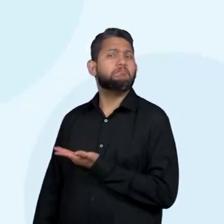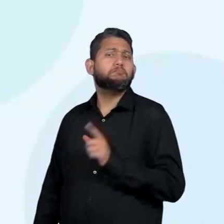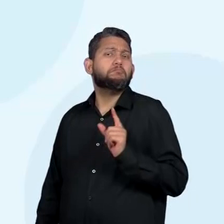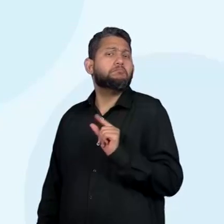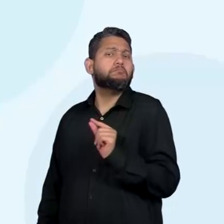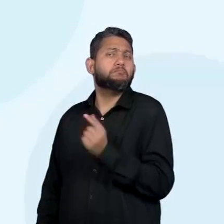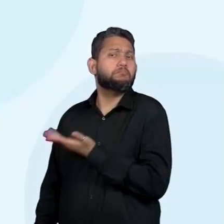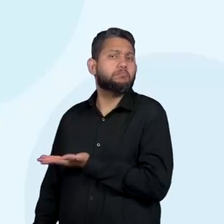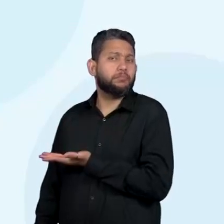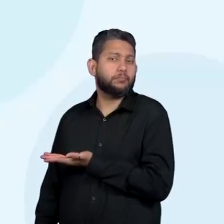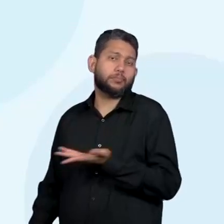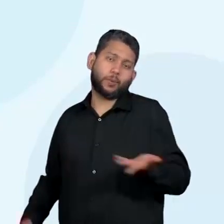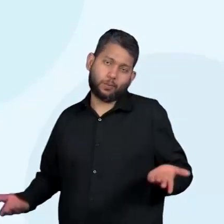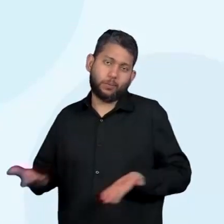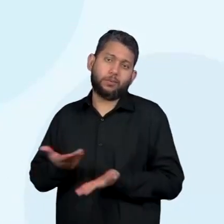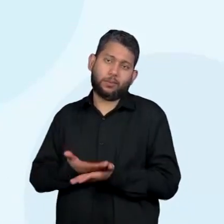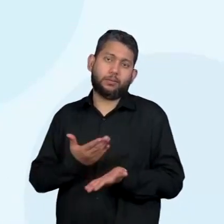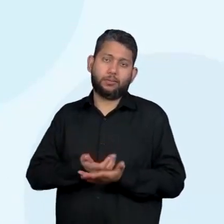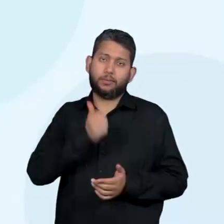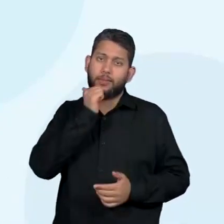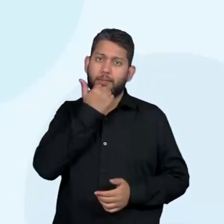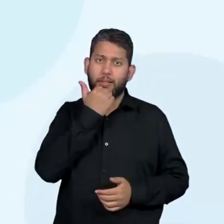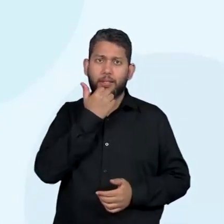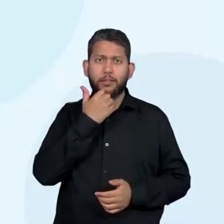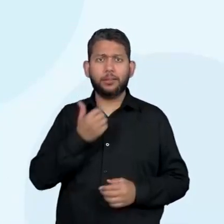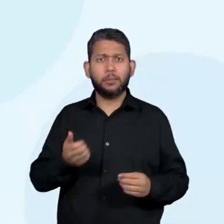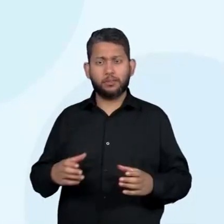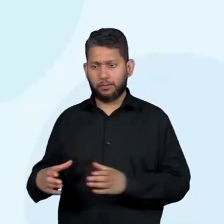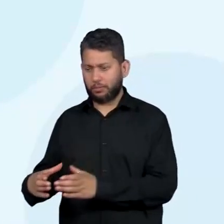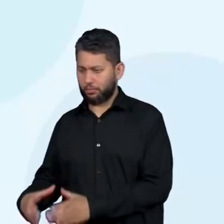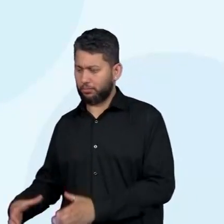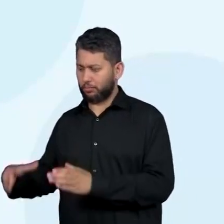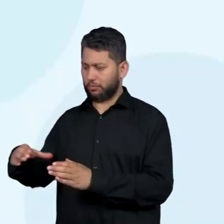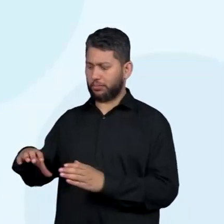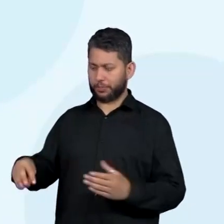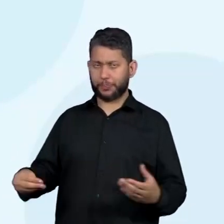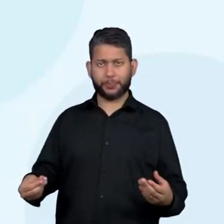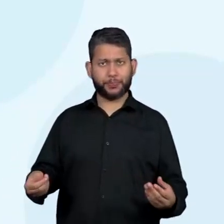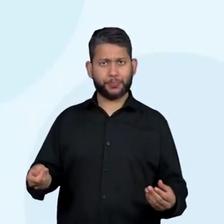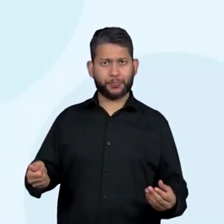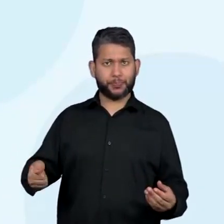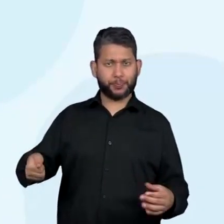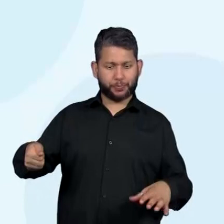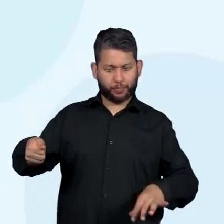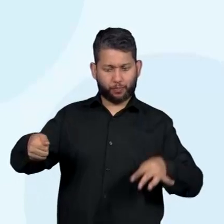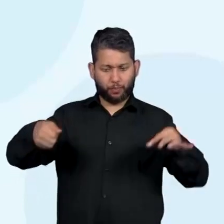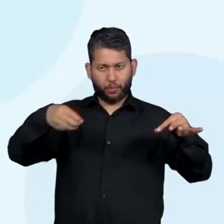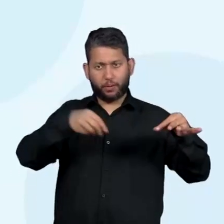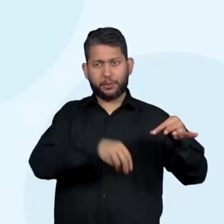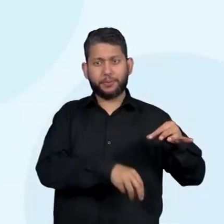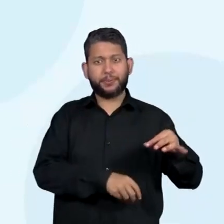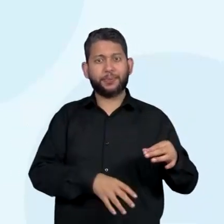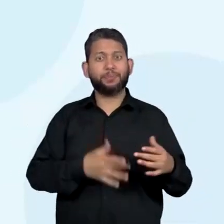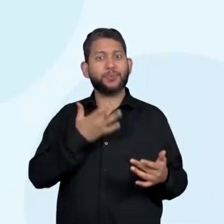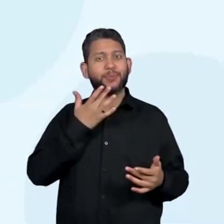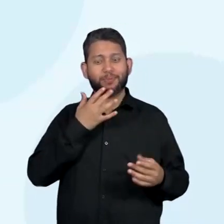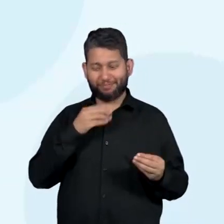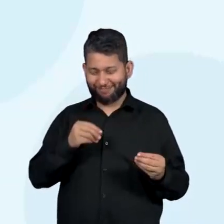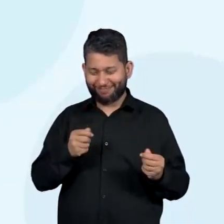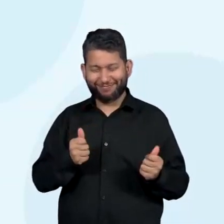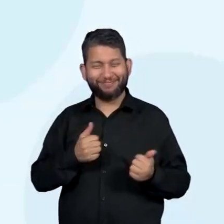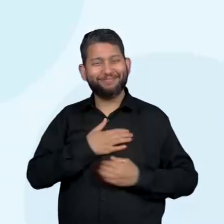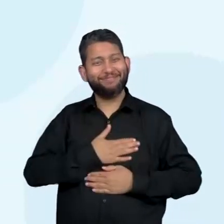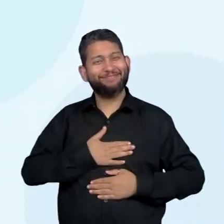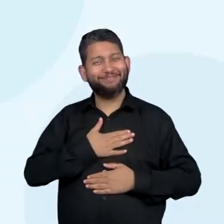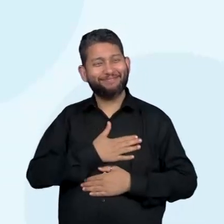O componente é ciências e já temos uma imagem aí na tela. Sim, colocando a mão na terra, que gostoso. Eu pensei